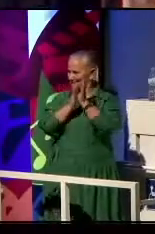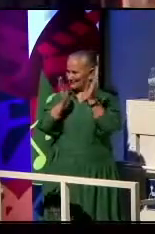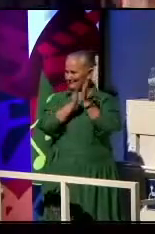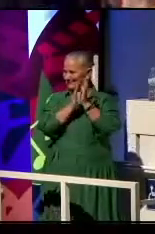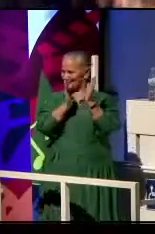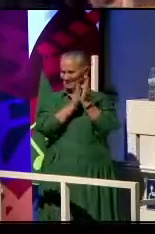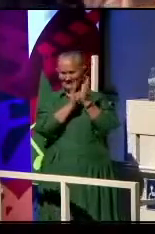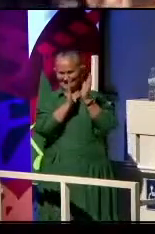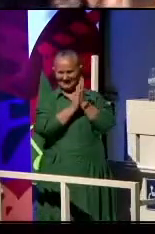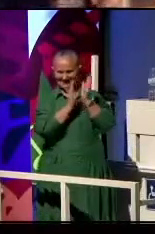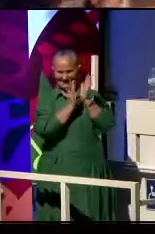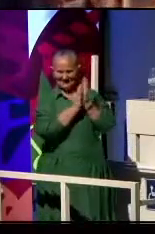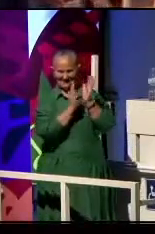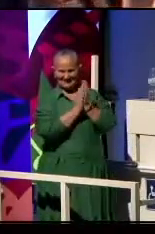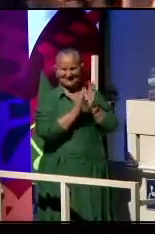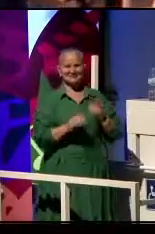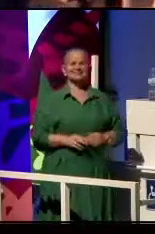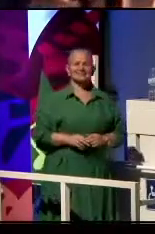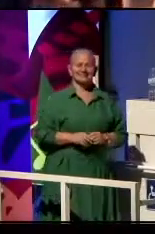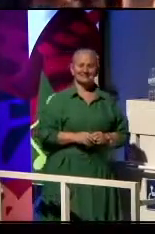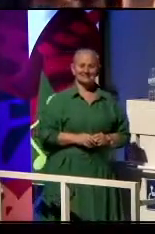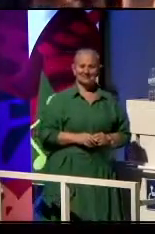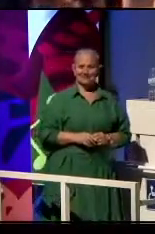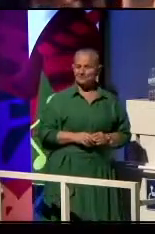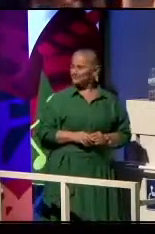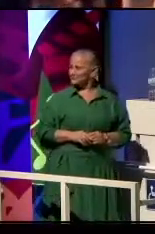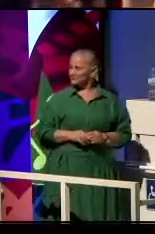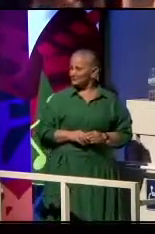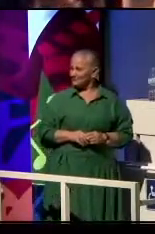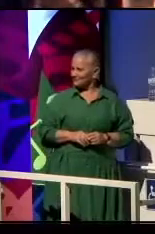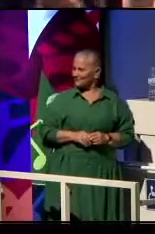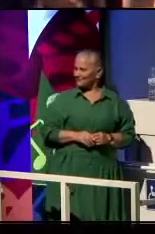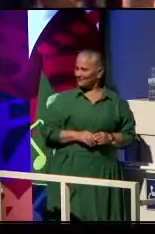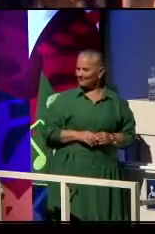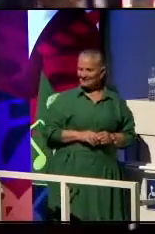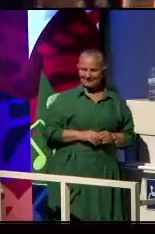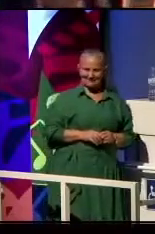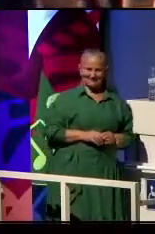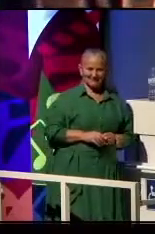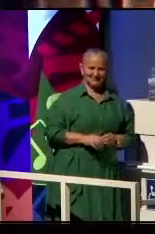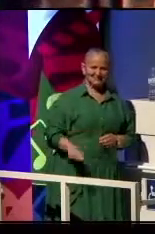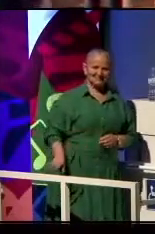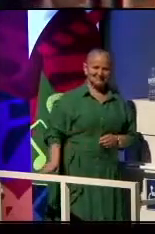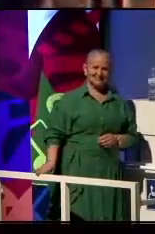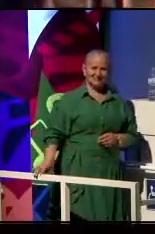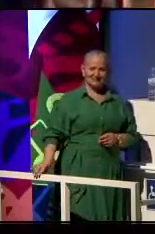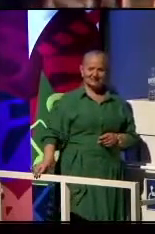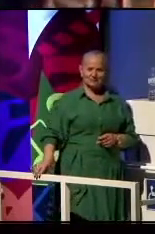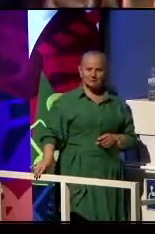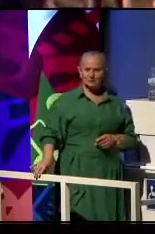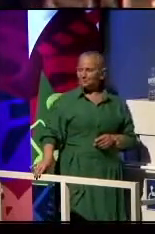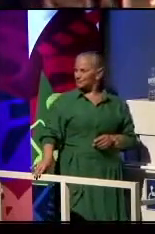Maestro Marcelo Maganha dá o troféu do FILP para a Andréia.